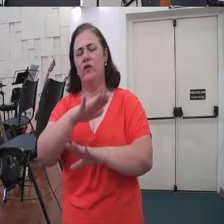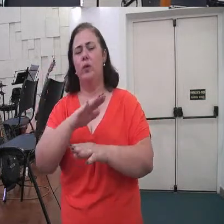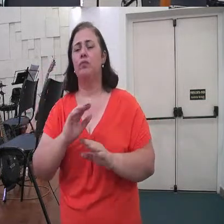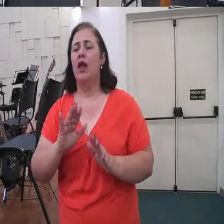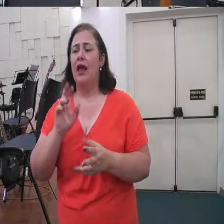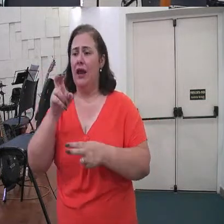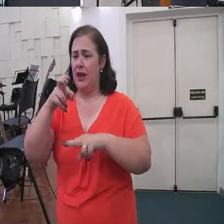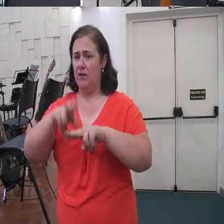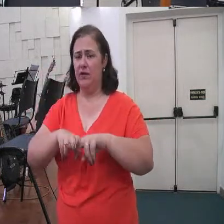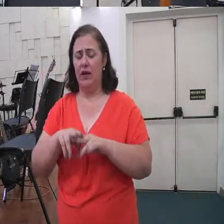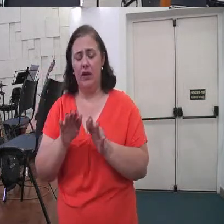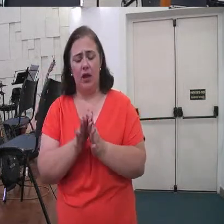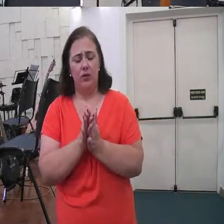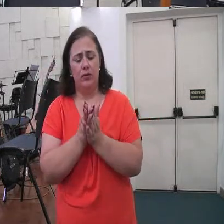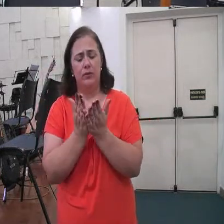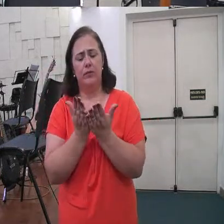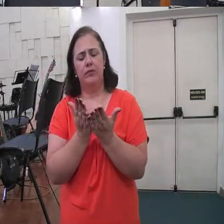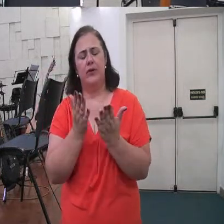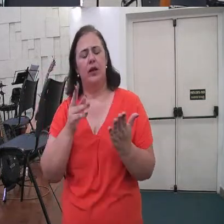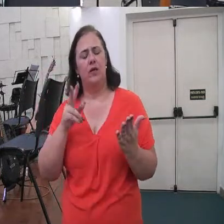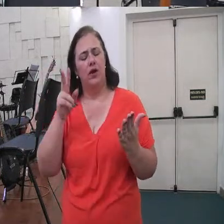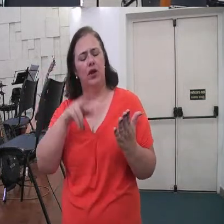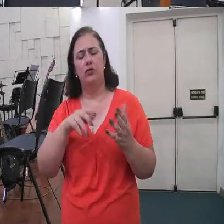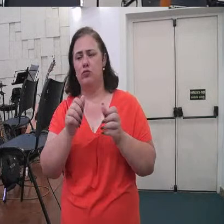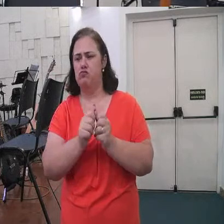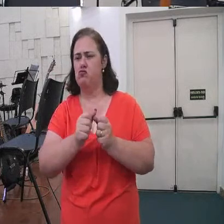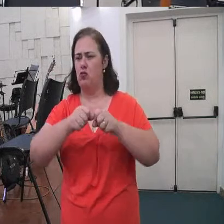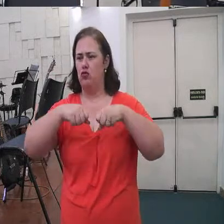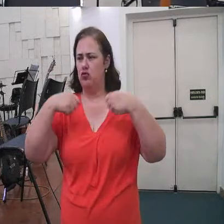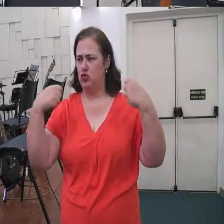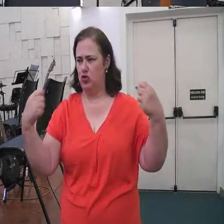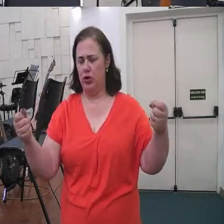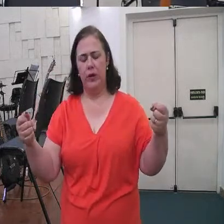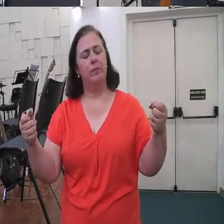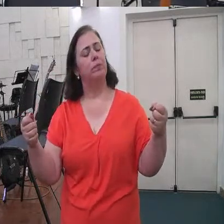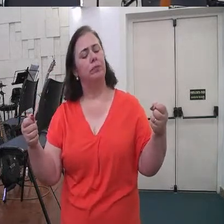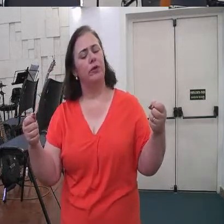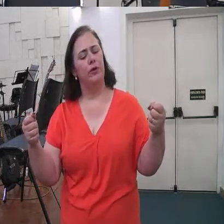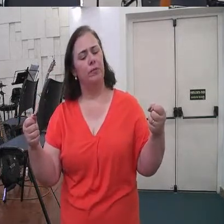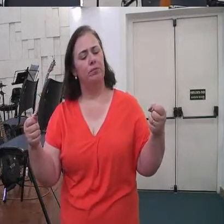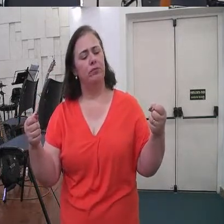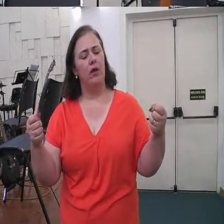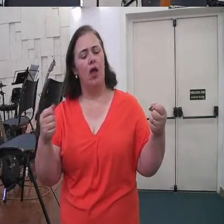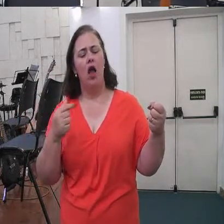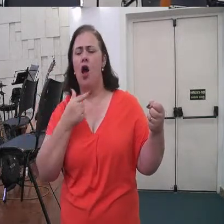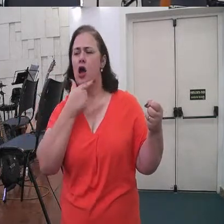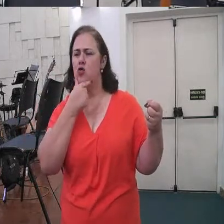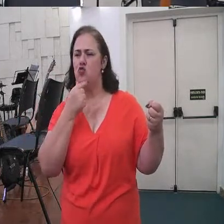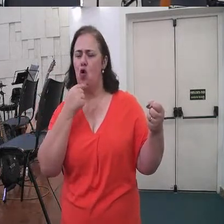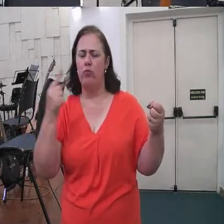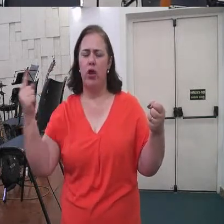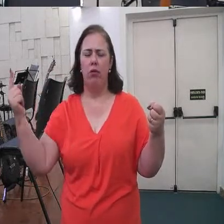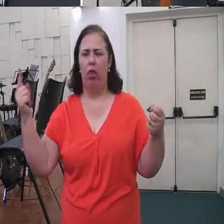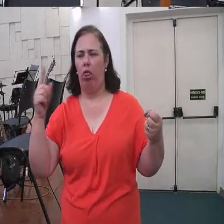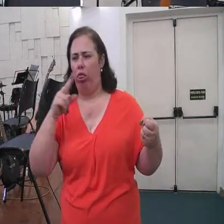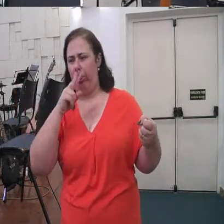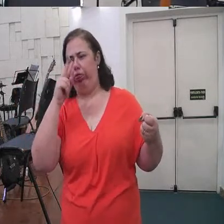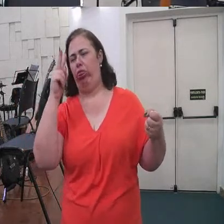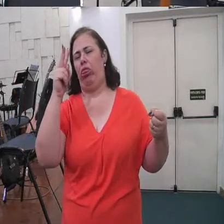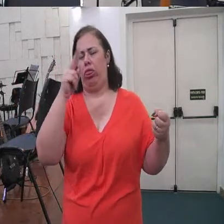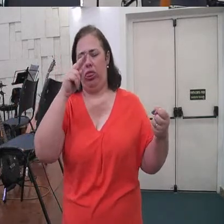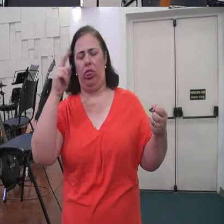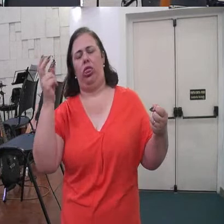lendo um periódico, quando um senhor bêbado se assentou perto